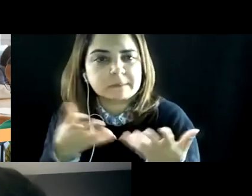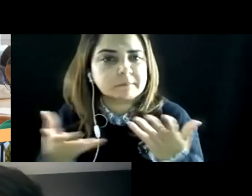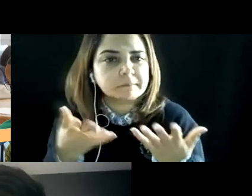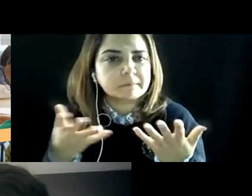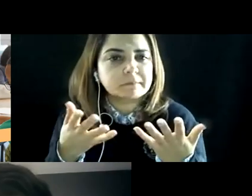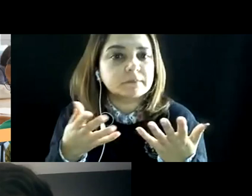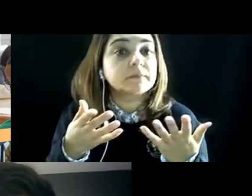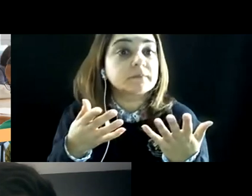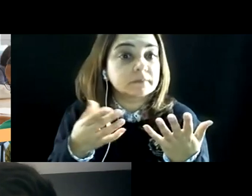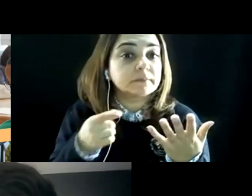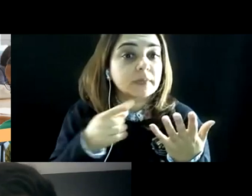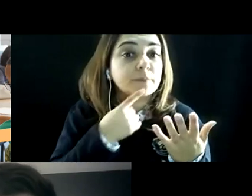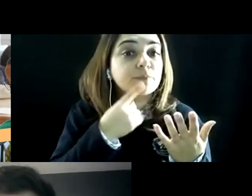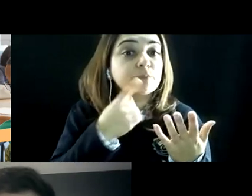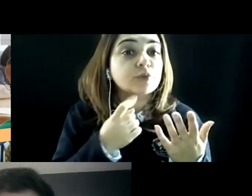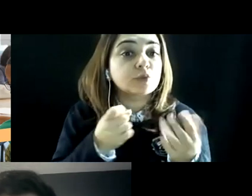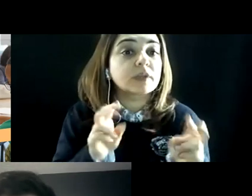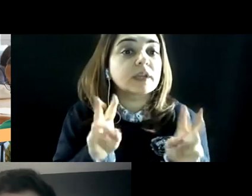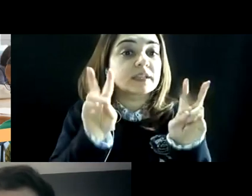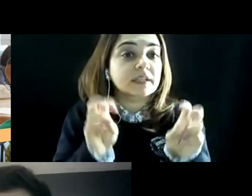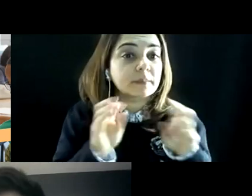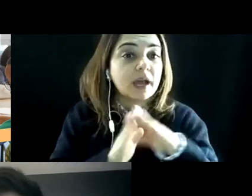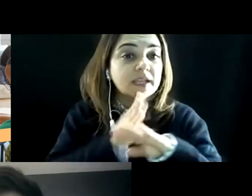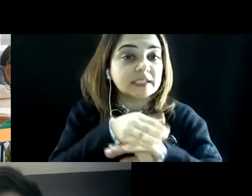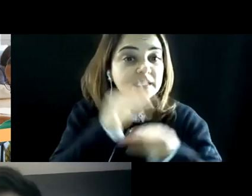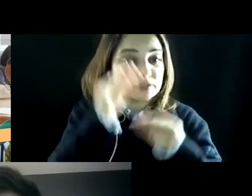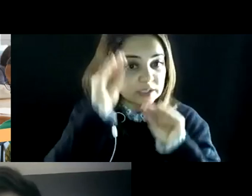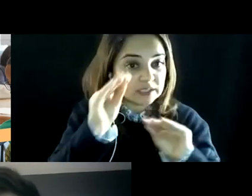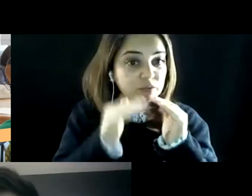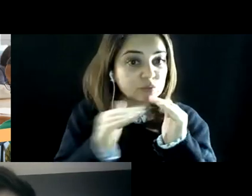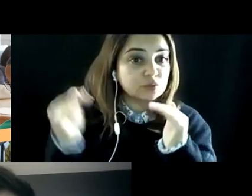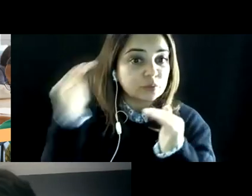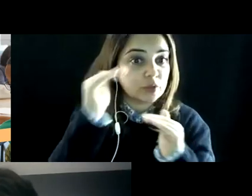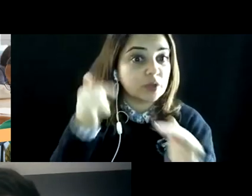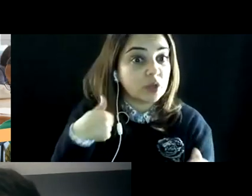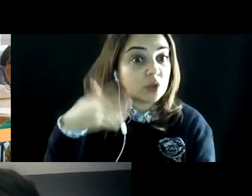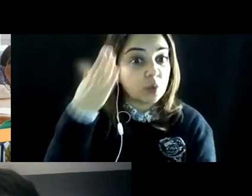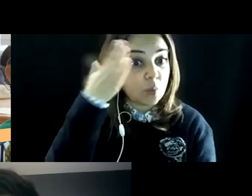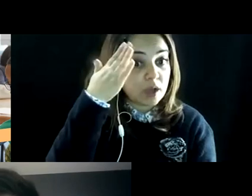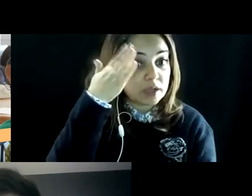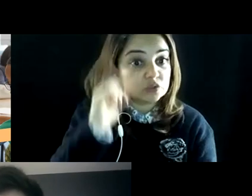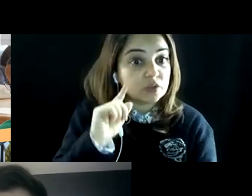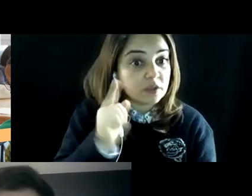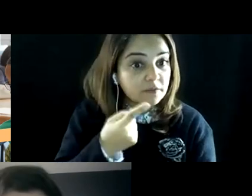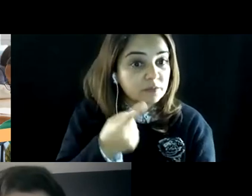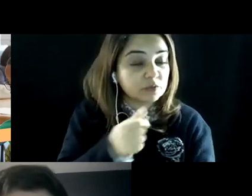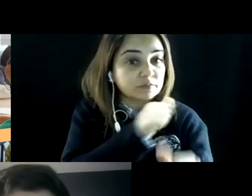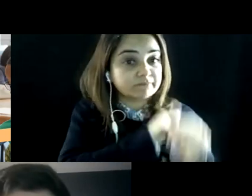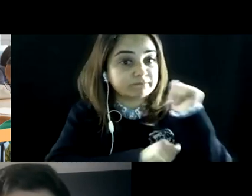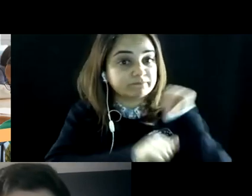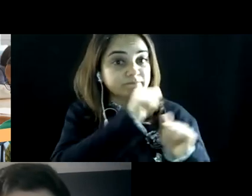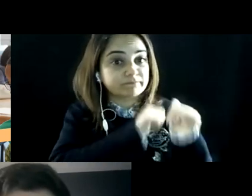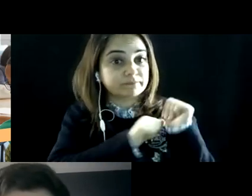acesso ao ensino superior, eu creio que tem que se ir mesmo ao início, como tu disseste. Como é que é